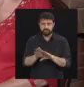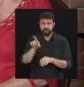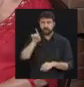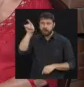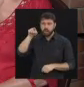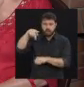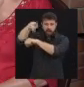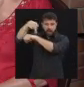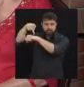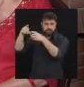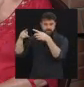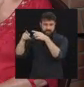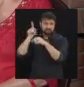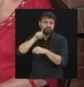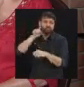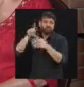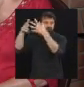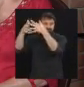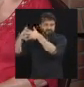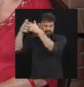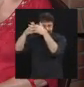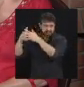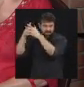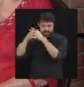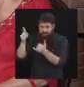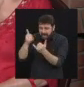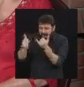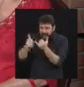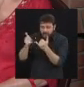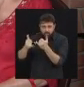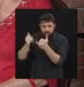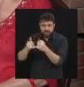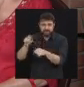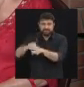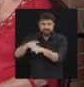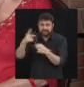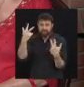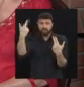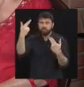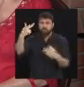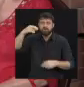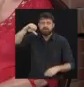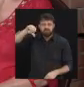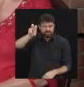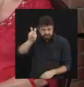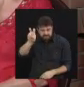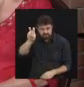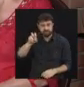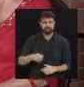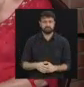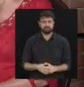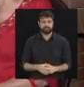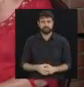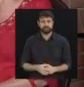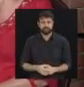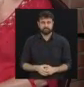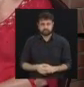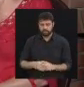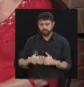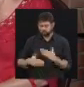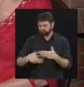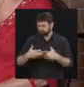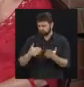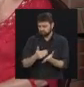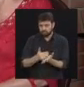Nos Estados Unidos tem uma fundação também, quase da mesma época, acho que eles são de 95, né? Aí